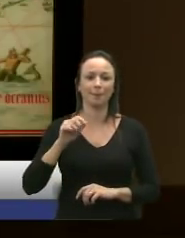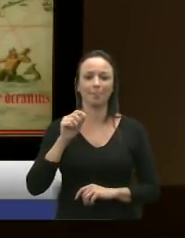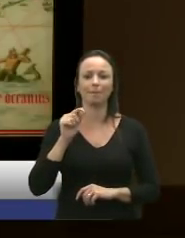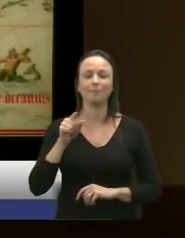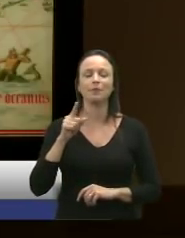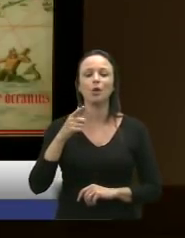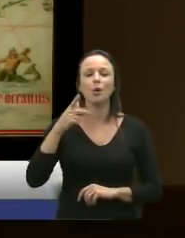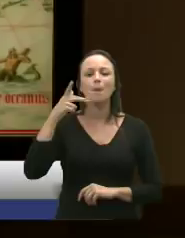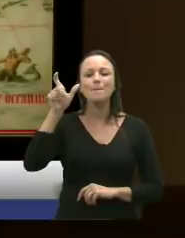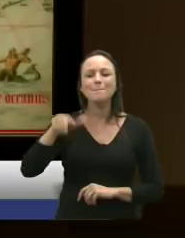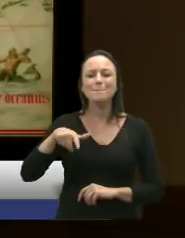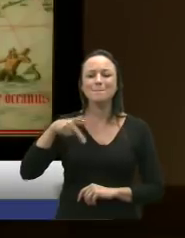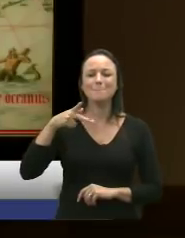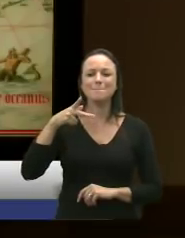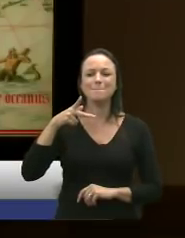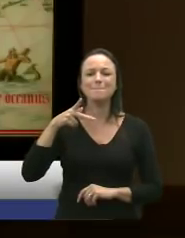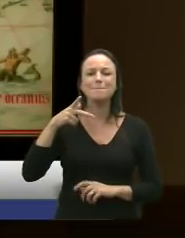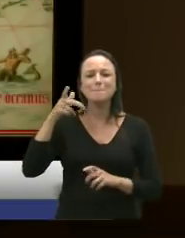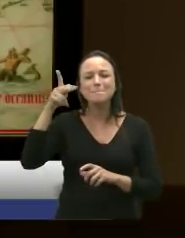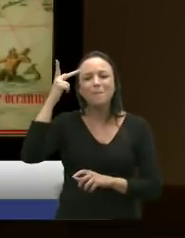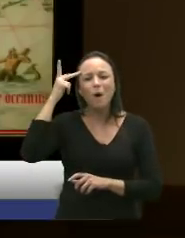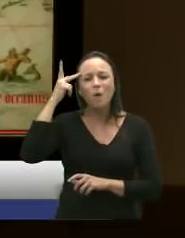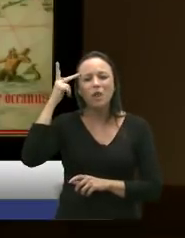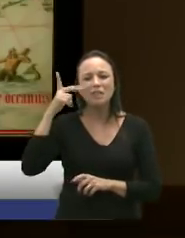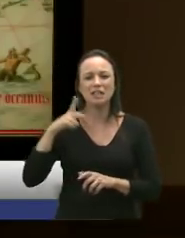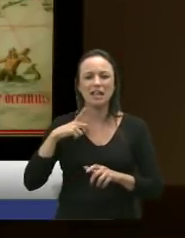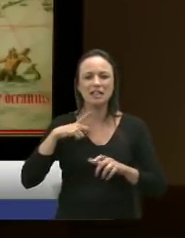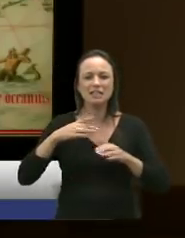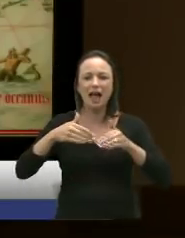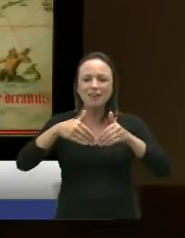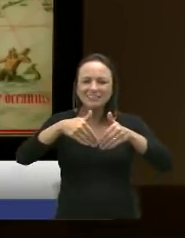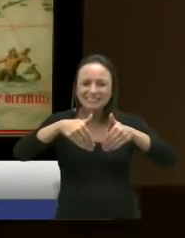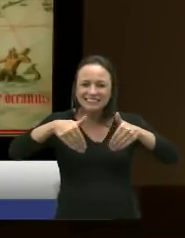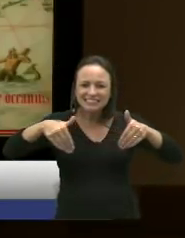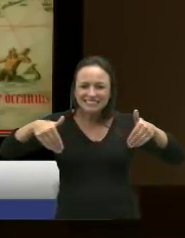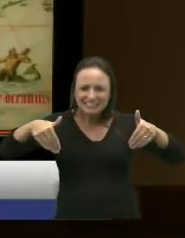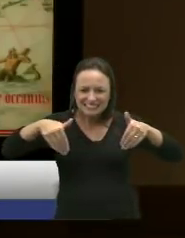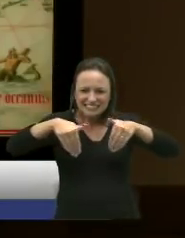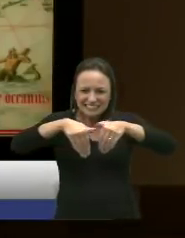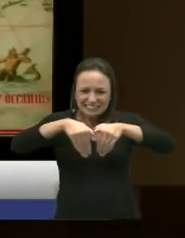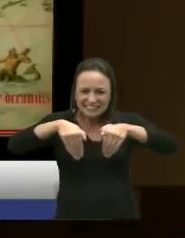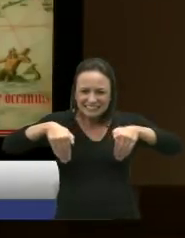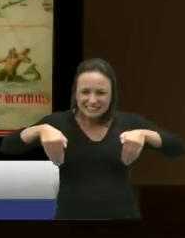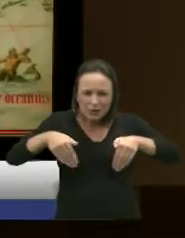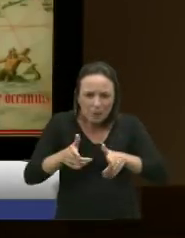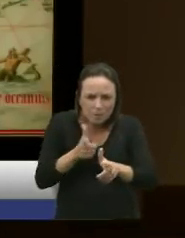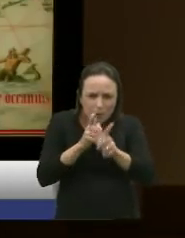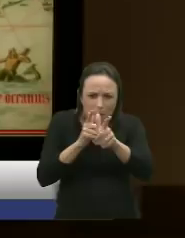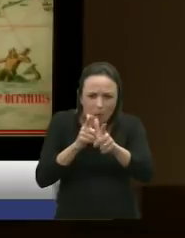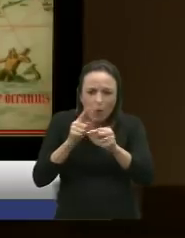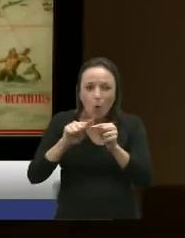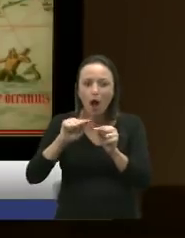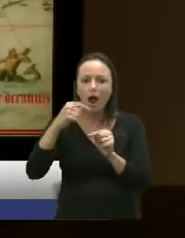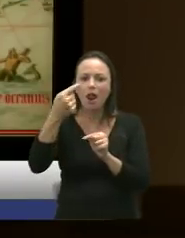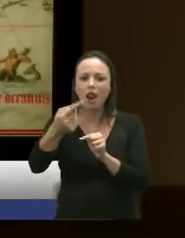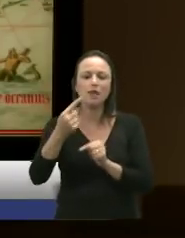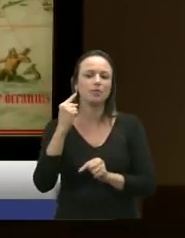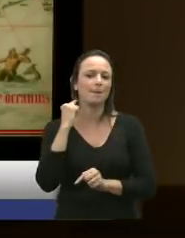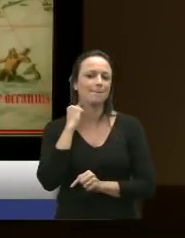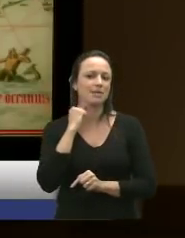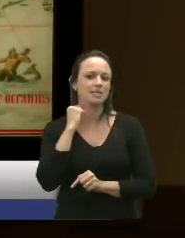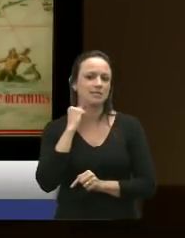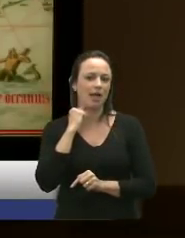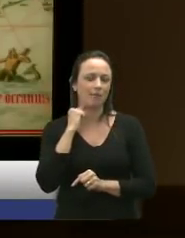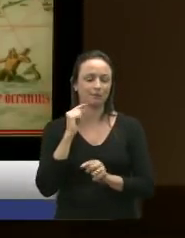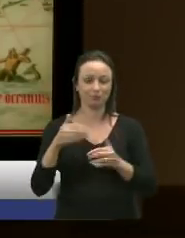um paulista que está na trincheira e do outro lado tropas de Minas. O paulista aqui na